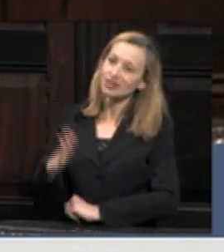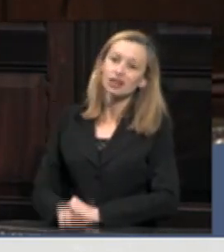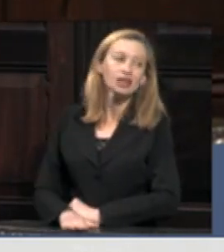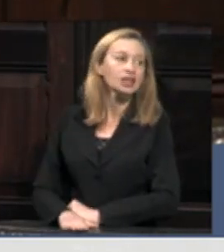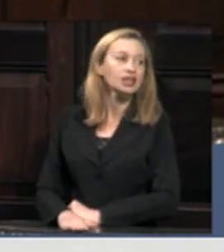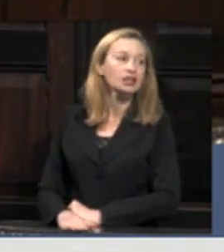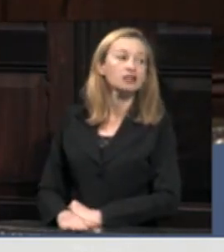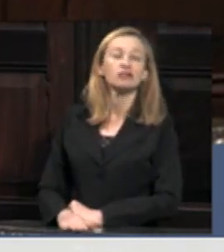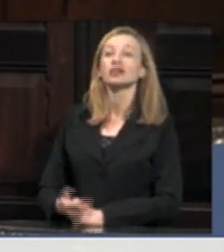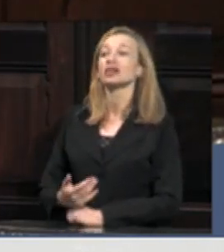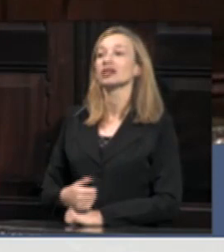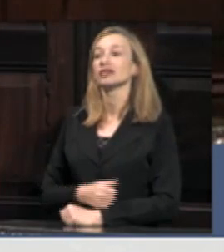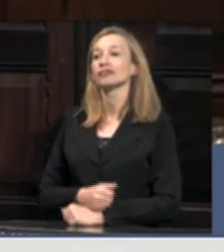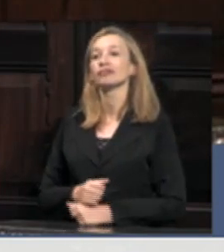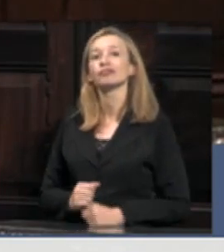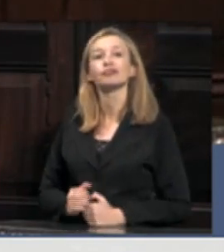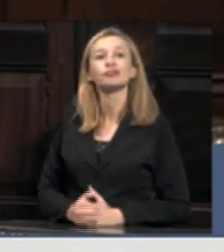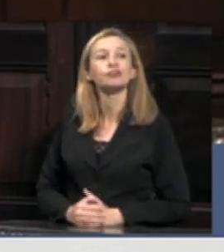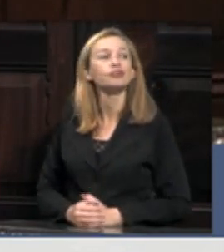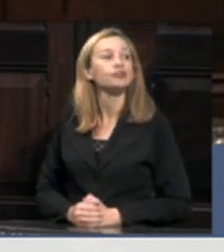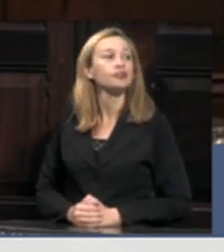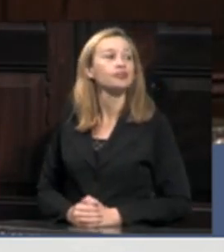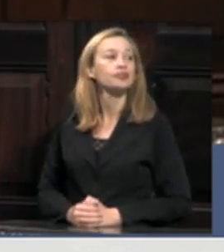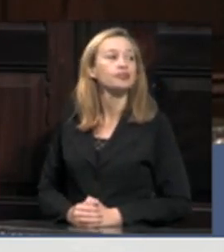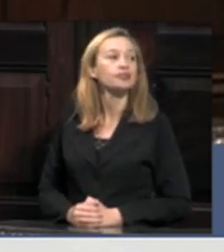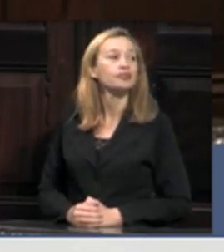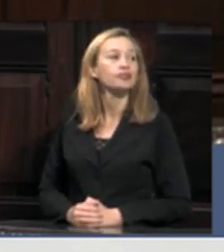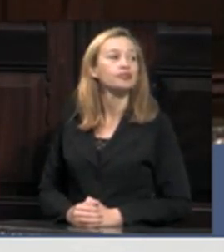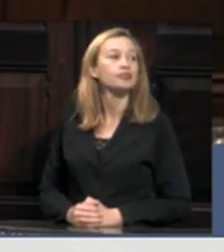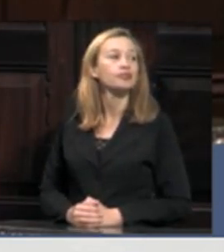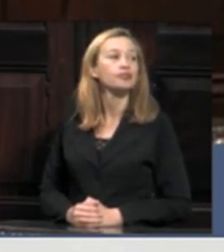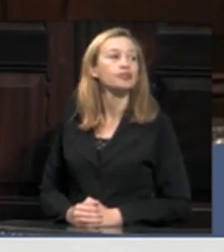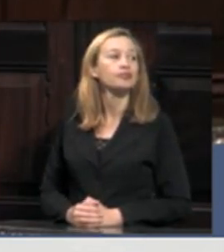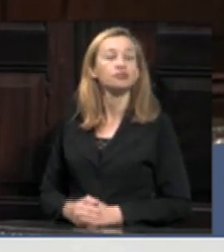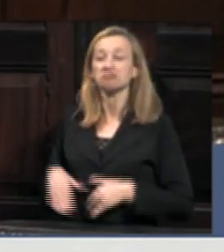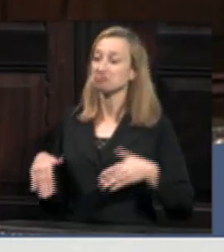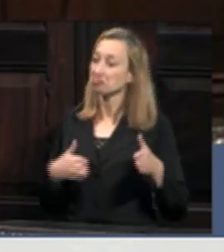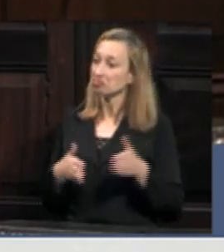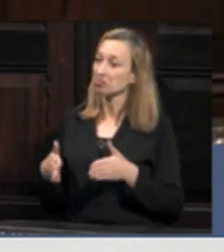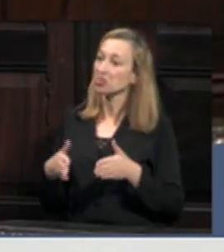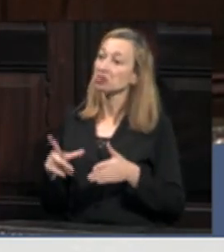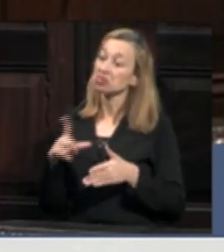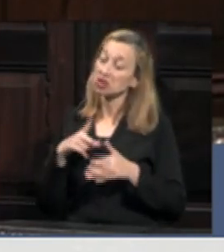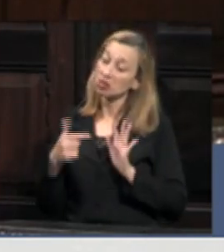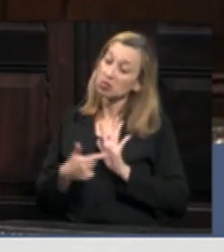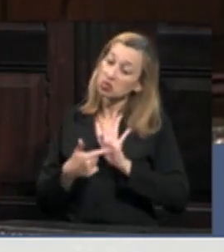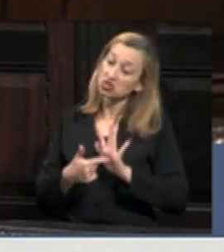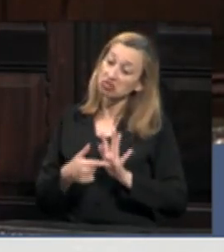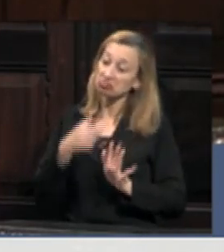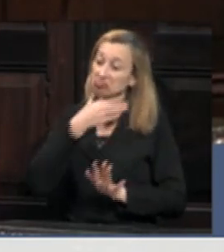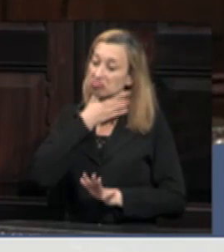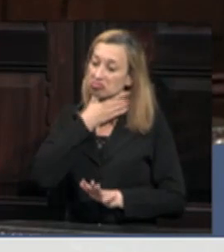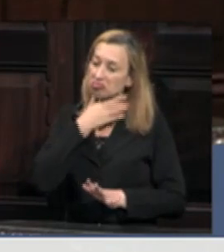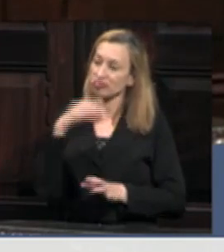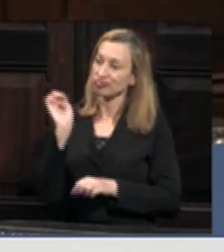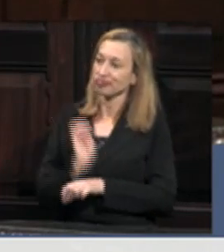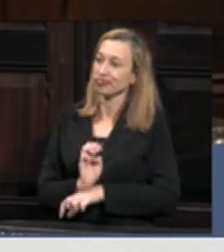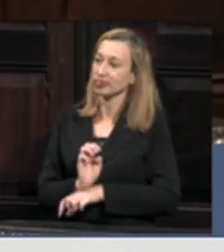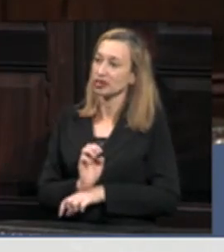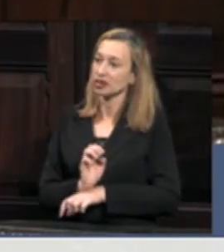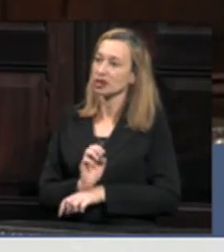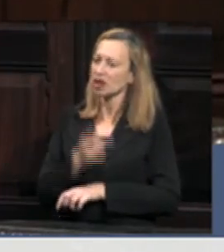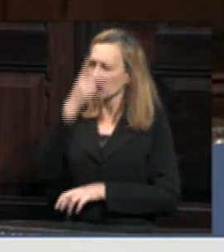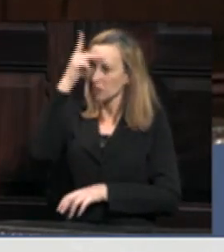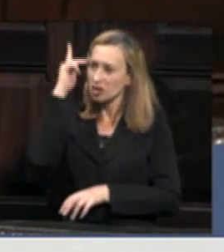muito ilustrativo do caminho que tem aprofundado a crise do Estado. São